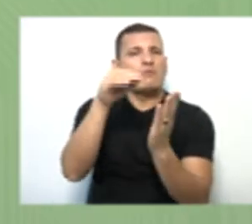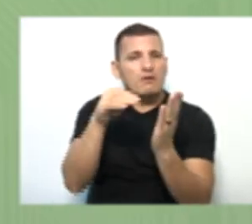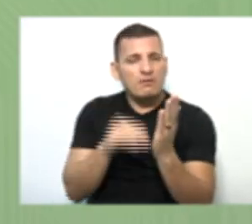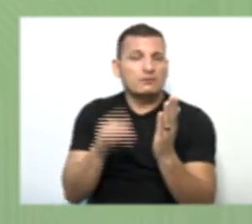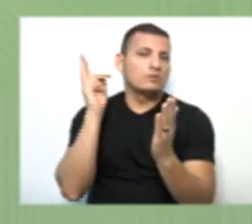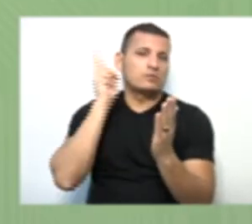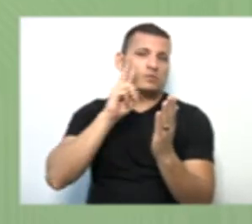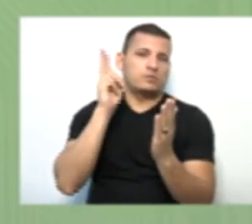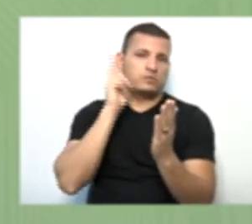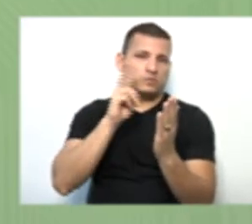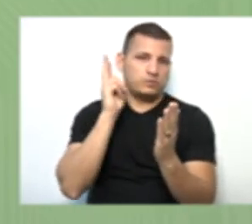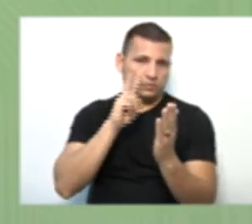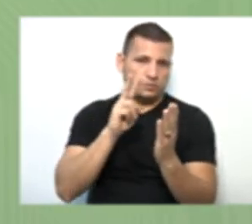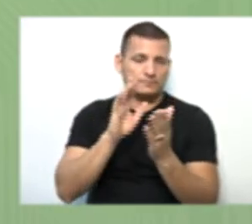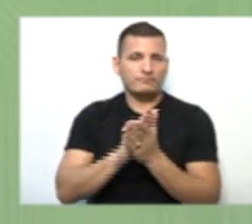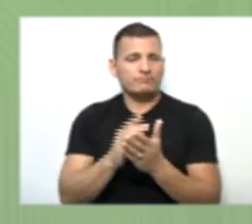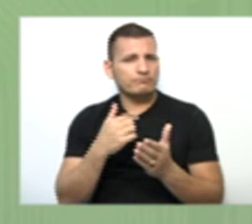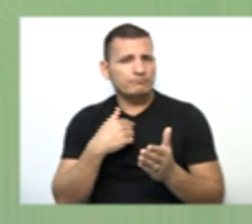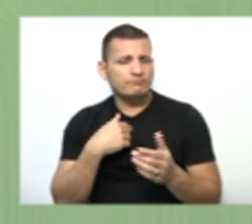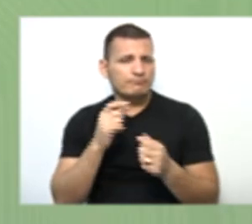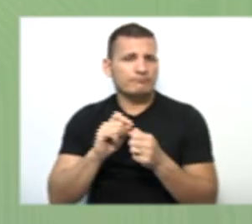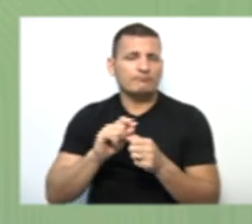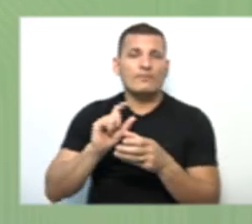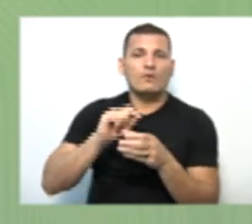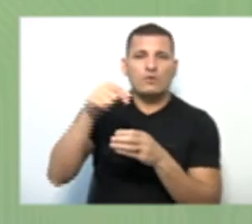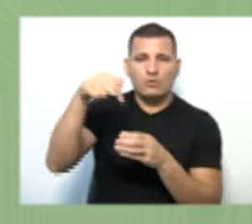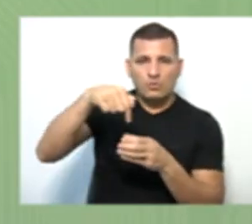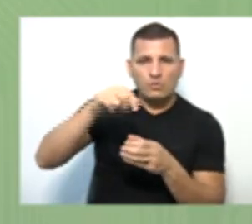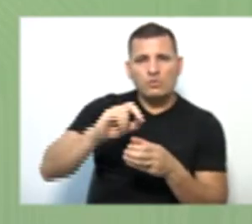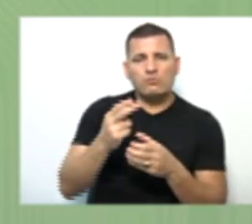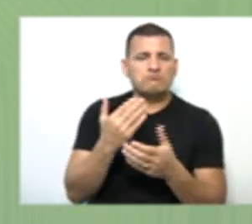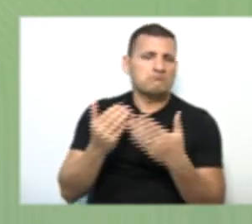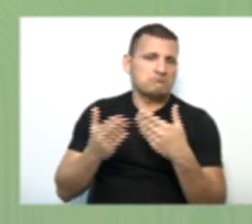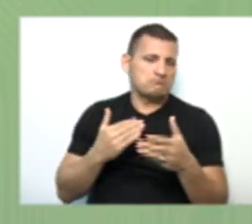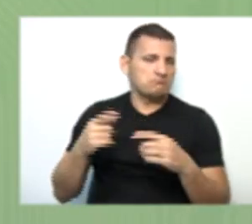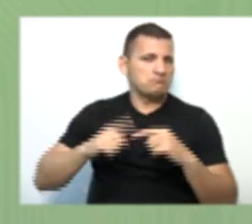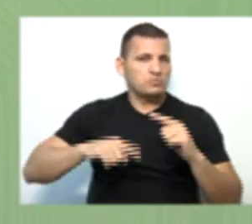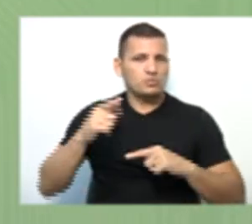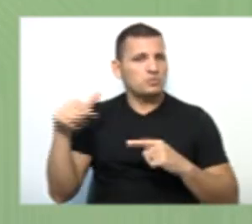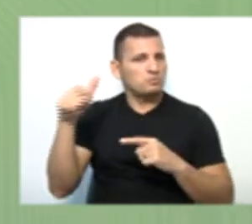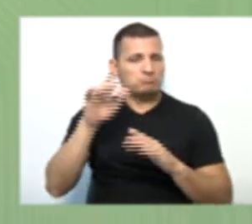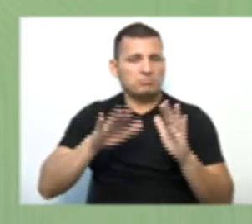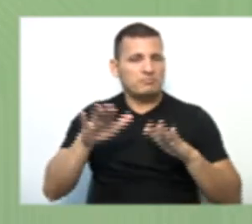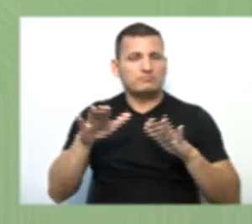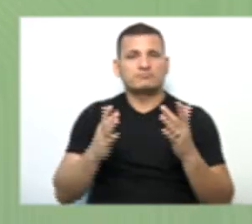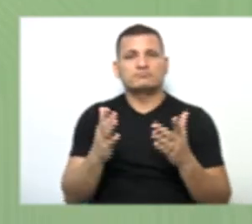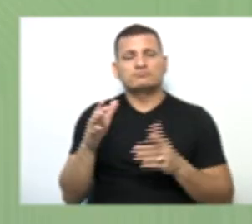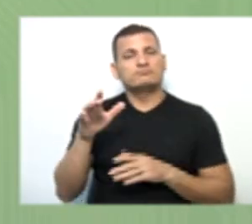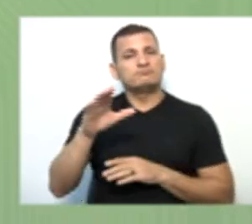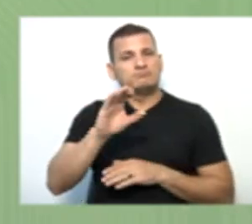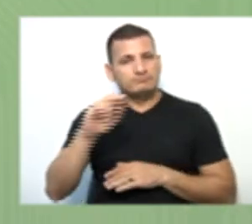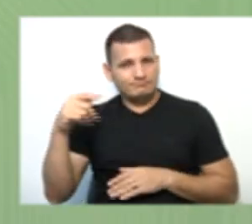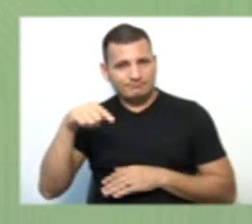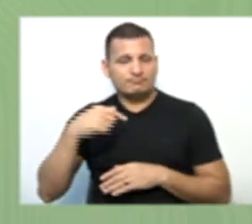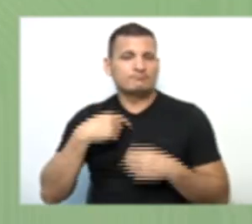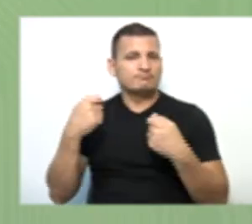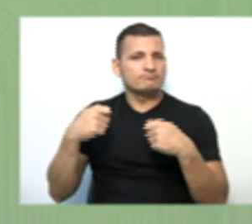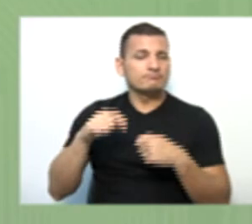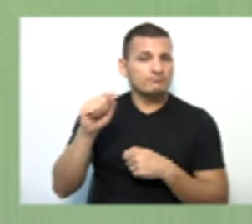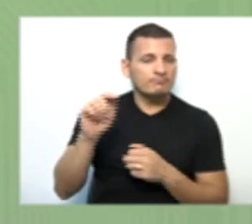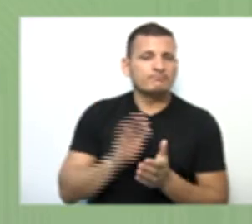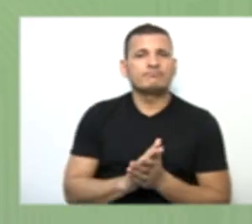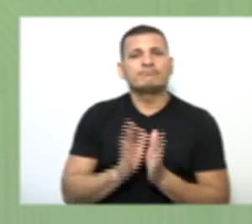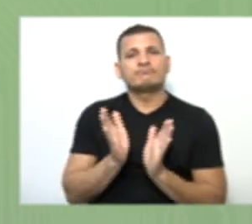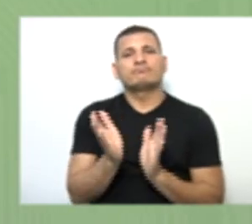mim elaborar esse iogurte ou qualquer outro produto, dependendo da cooperativa, eu precisei do quê? Eu precisei de